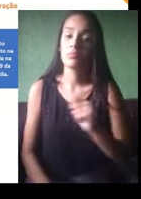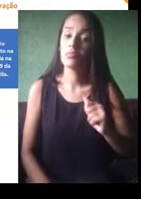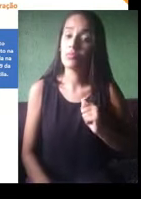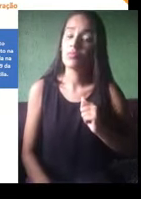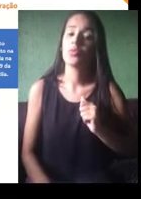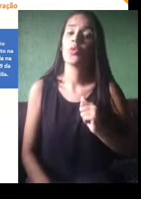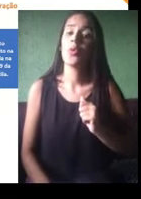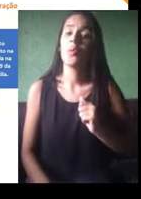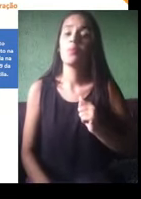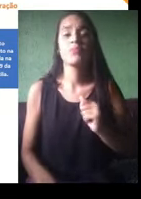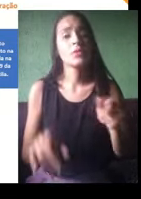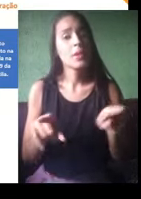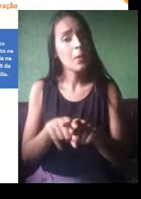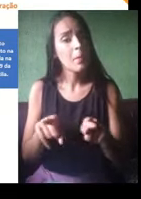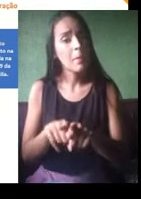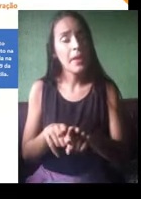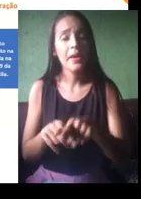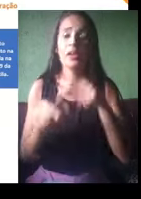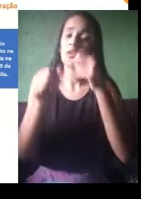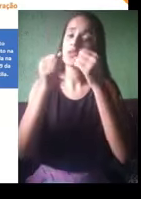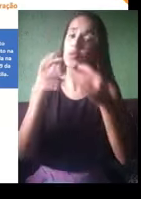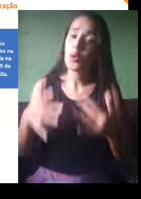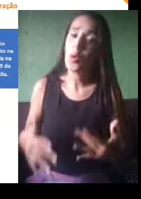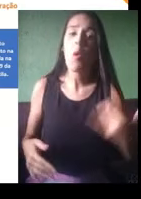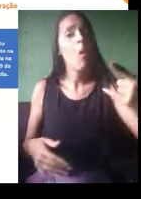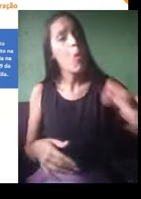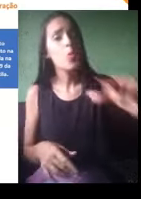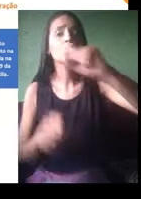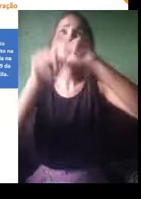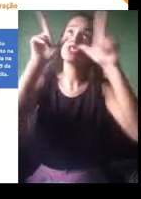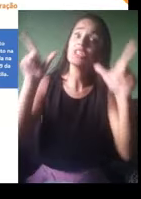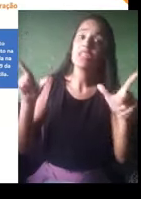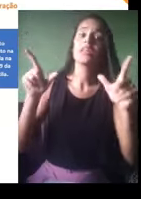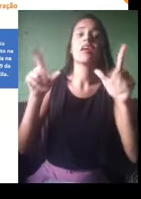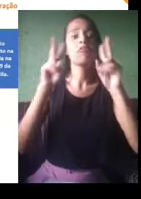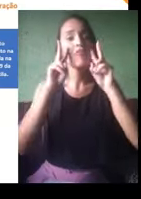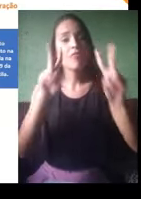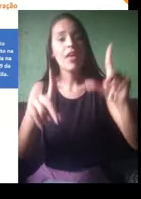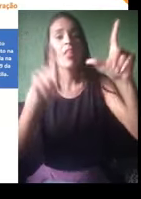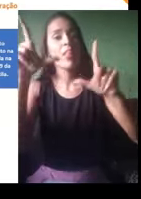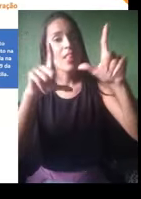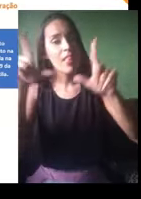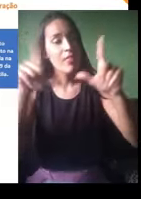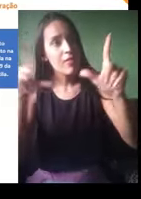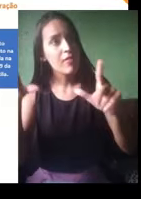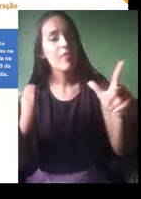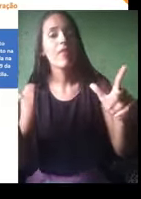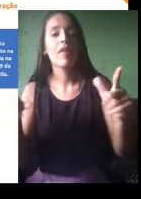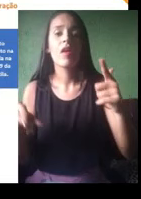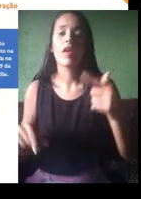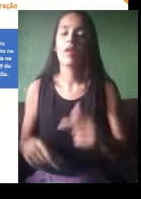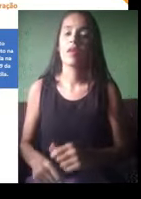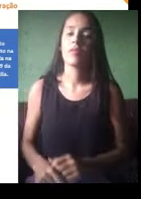nome do gênero já bem indicativo, é a argumentação, ou seja, as passagens aqui. Se você observar, ó, essas passagens aqui, ó, todas